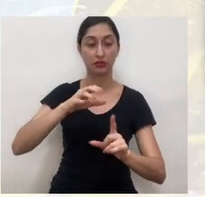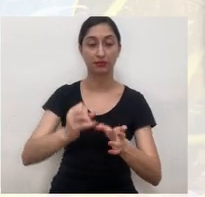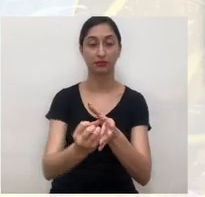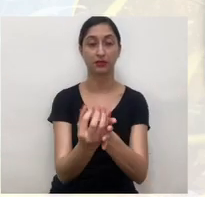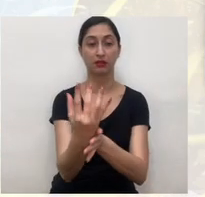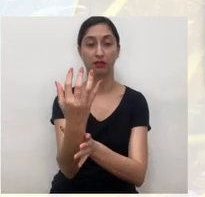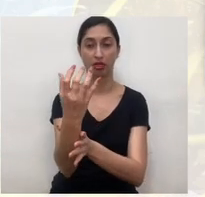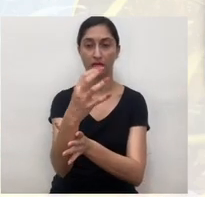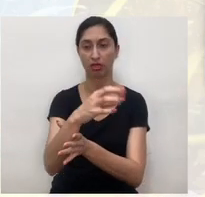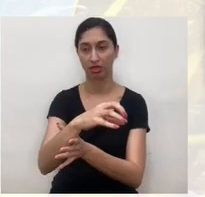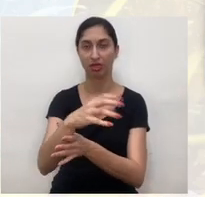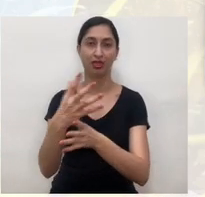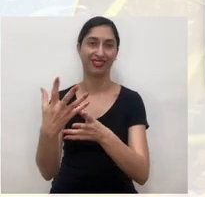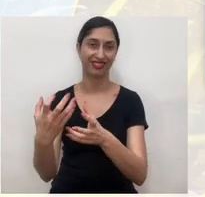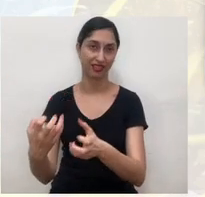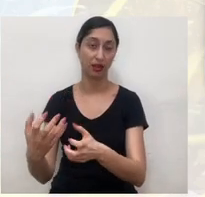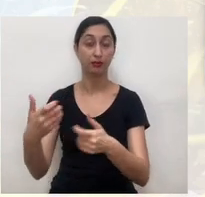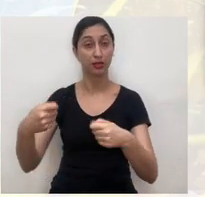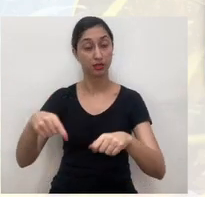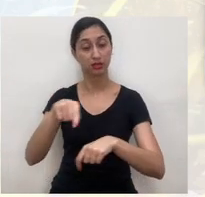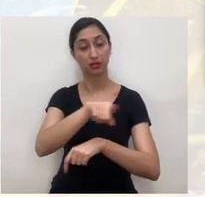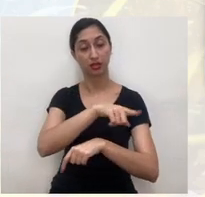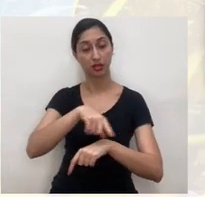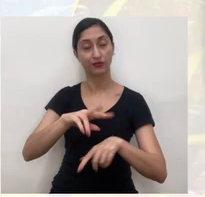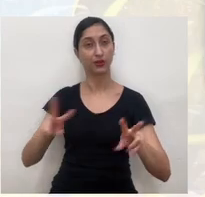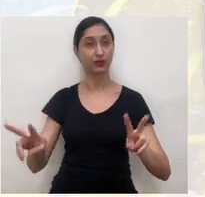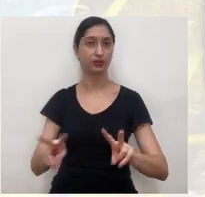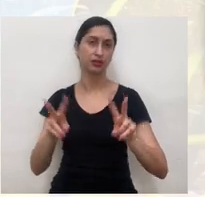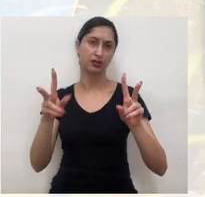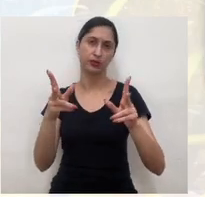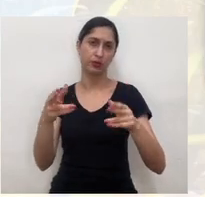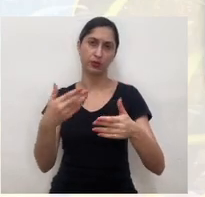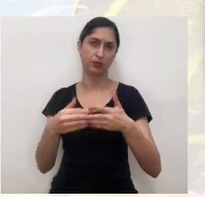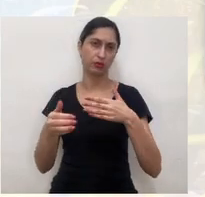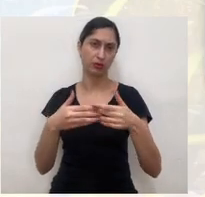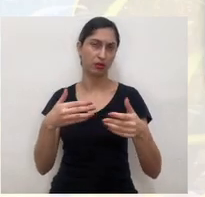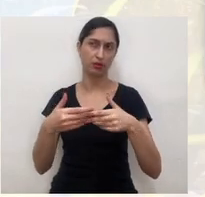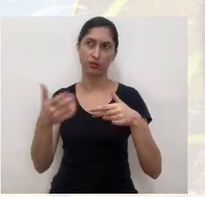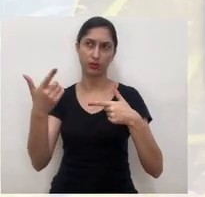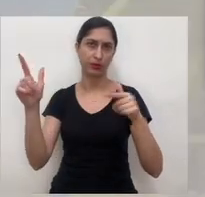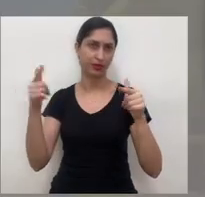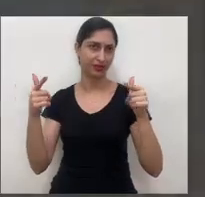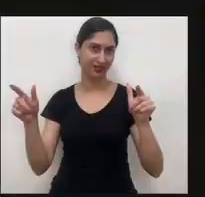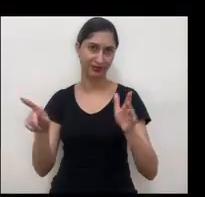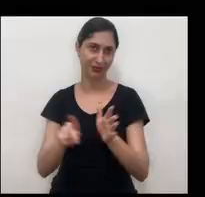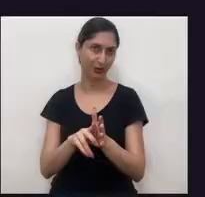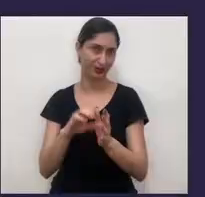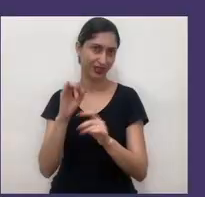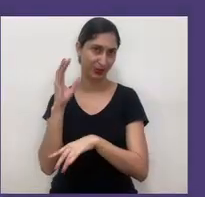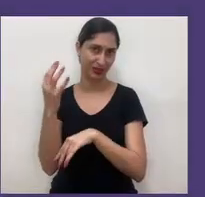elas merecem um lugar ao sol, como qualquer outra da criação da natureza.